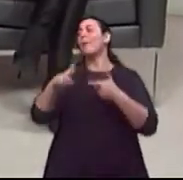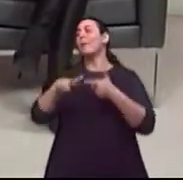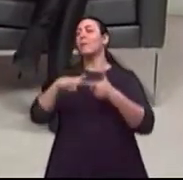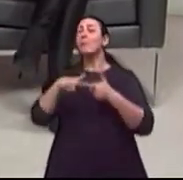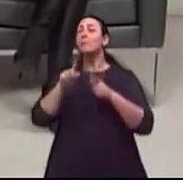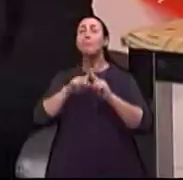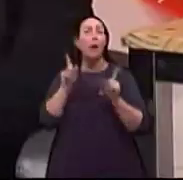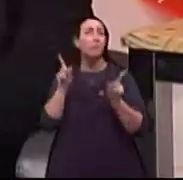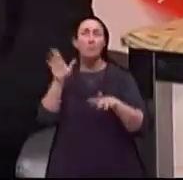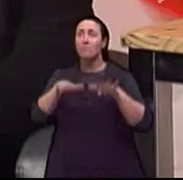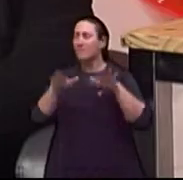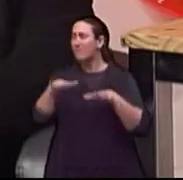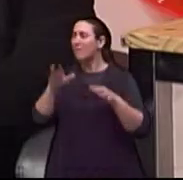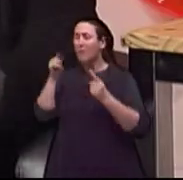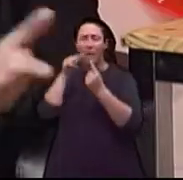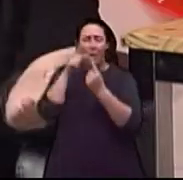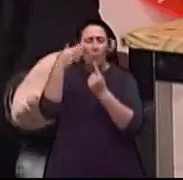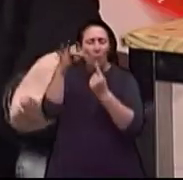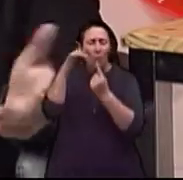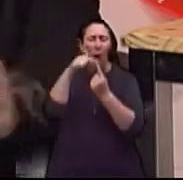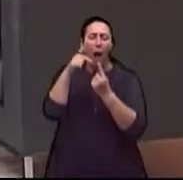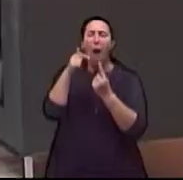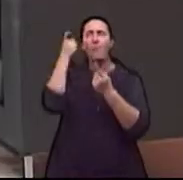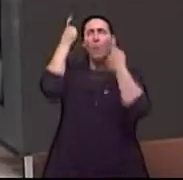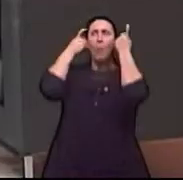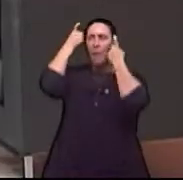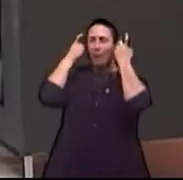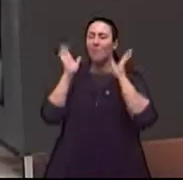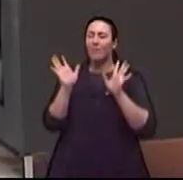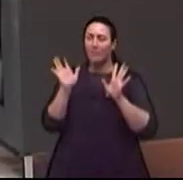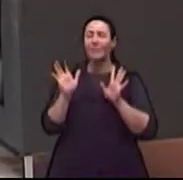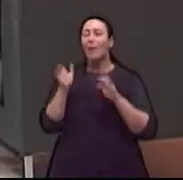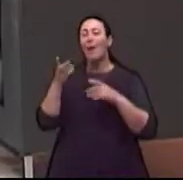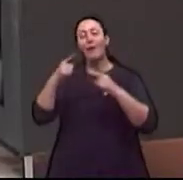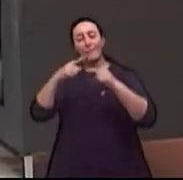qualquer coisinha vai ter o dedo começa a doer muito a gente já fica preocupado